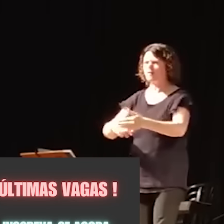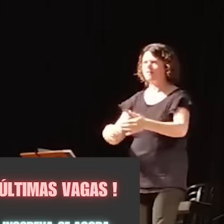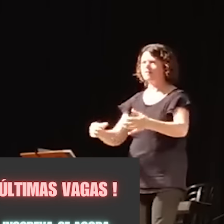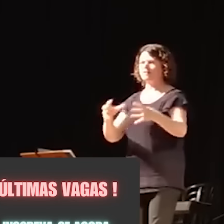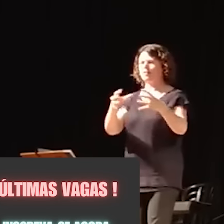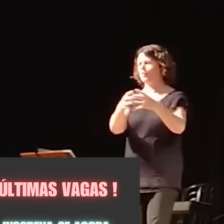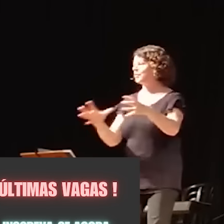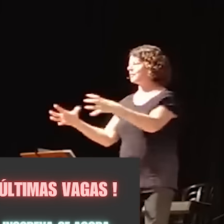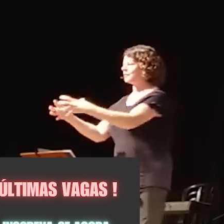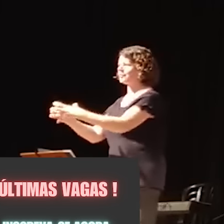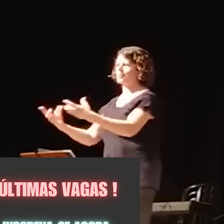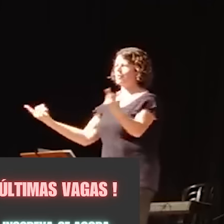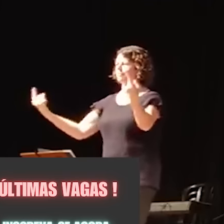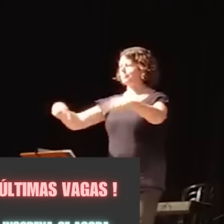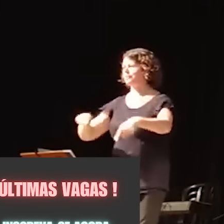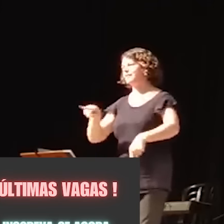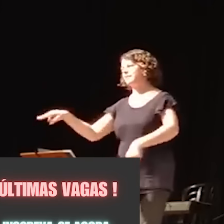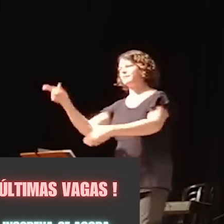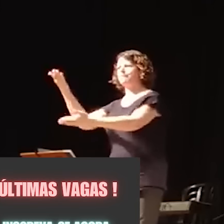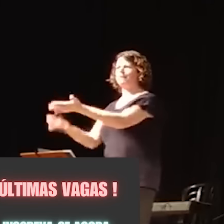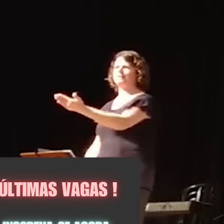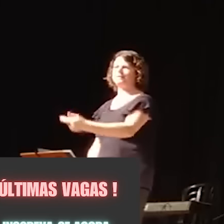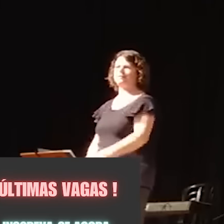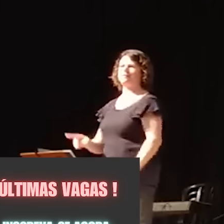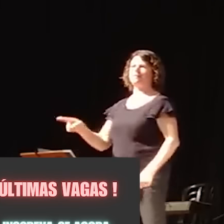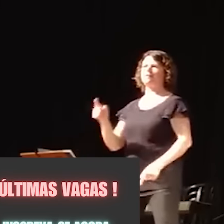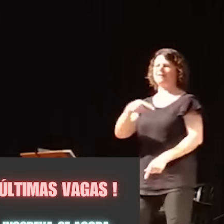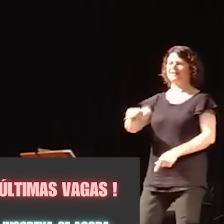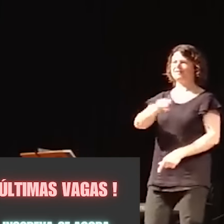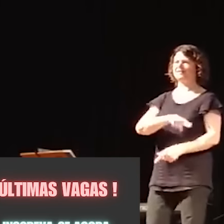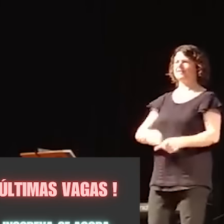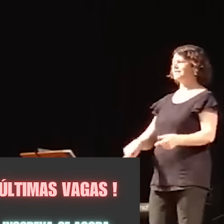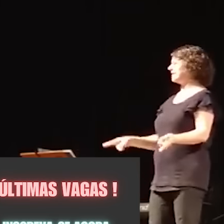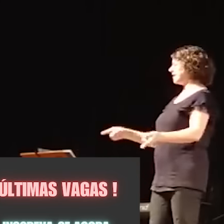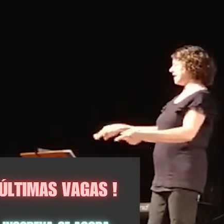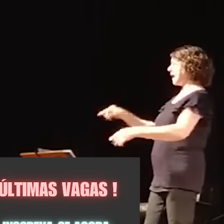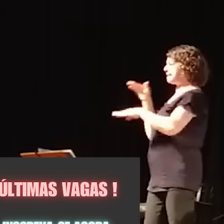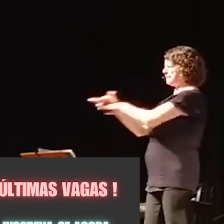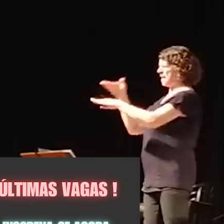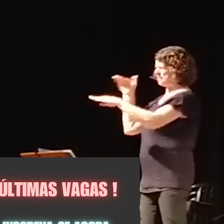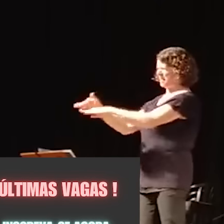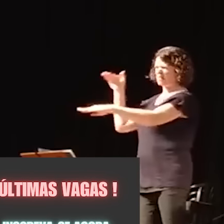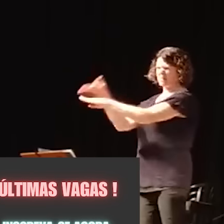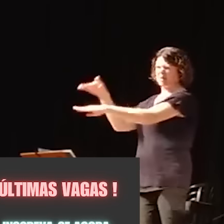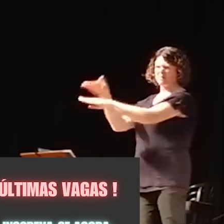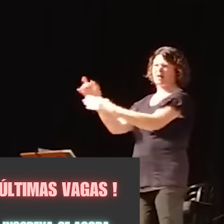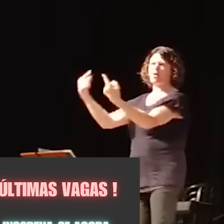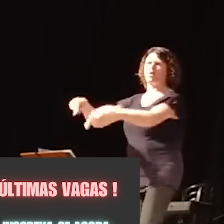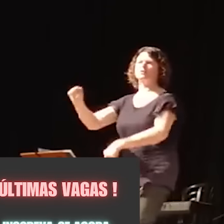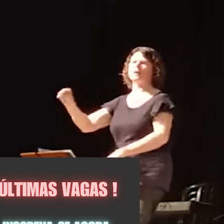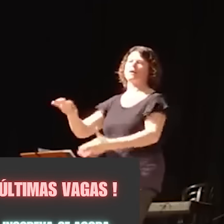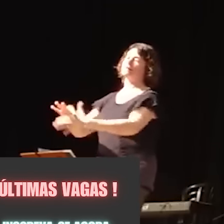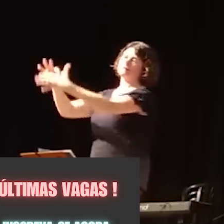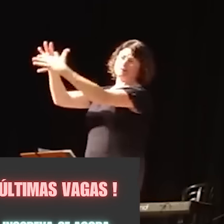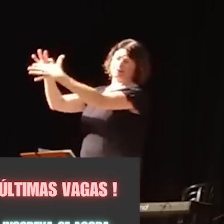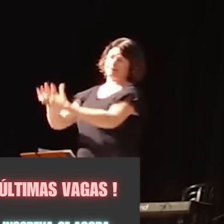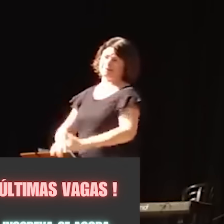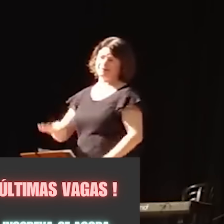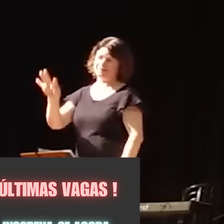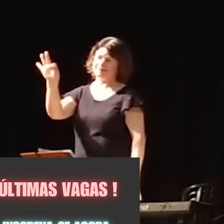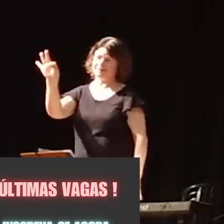o técnico o jogador pode estar fazendo corpo mole o time pode estar jogando mal pode ter pere perna de pau mas o